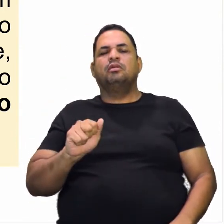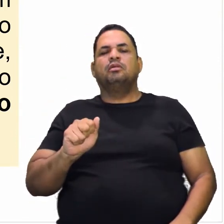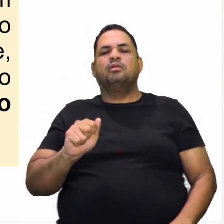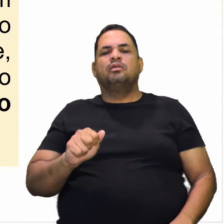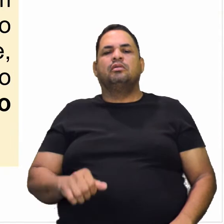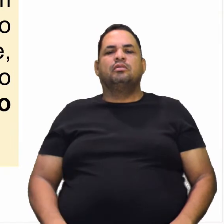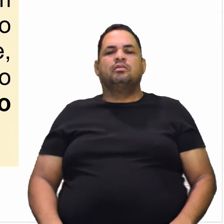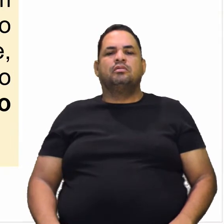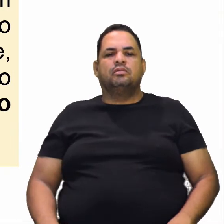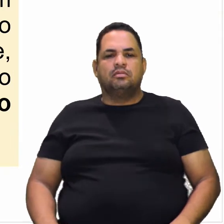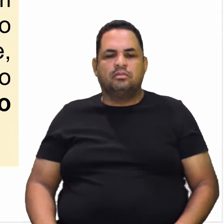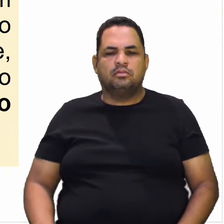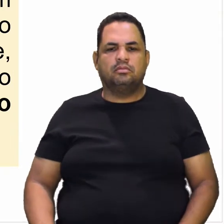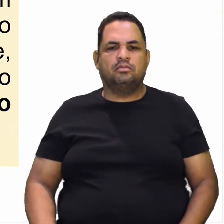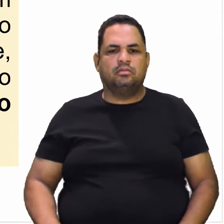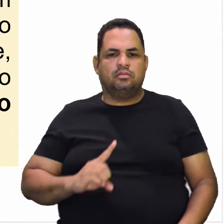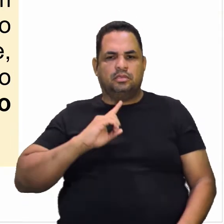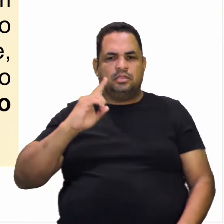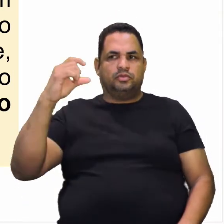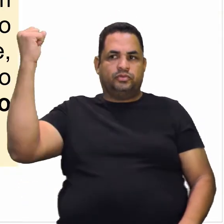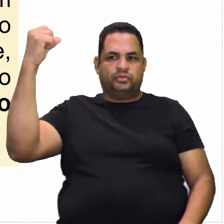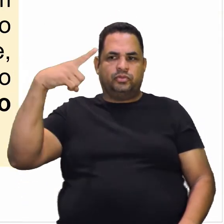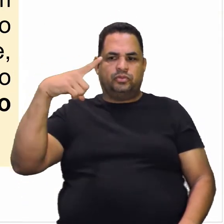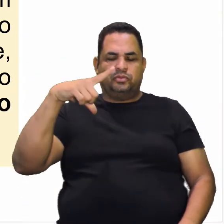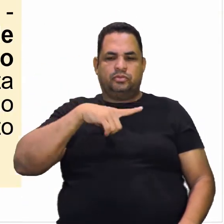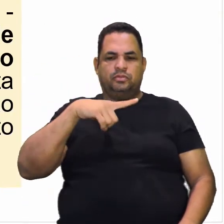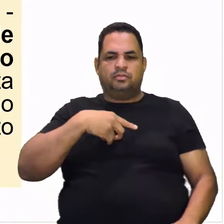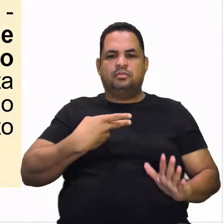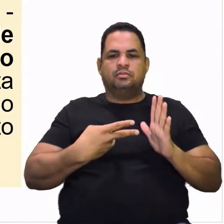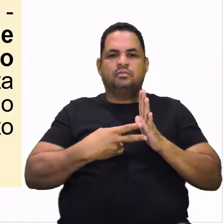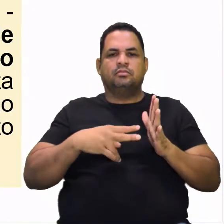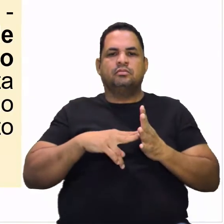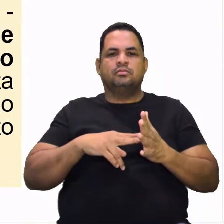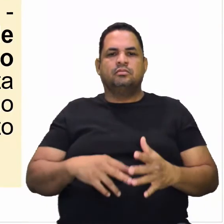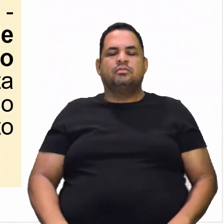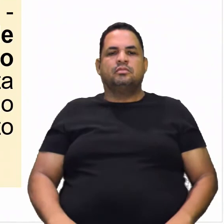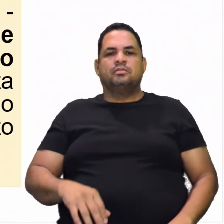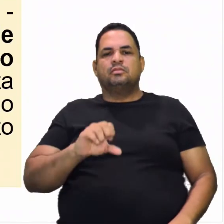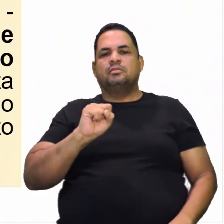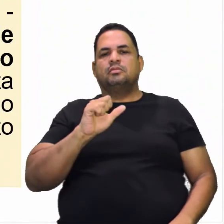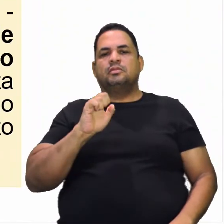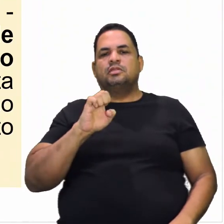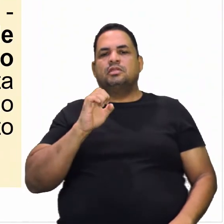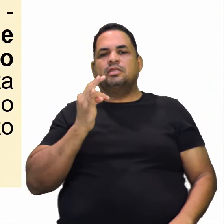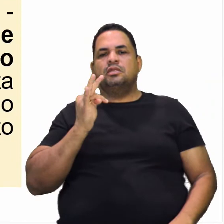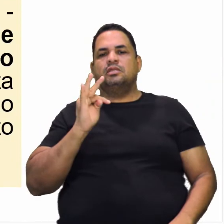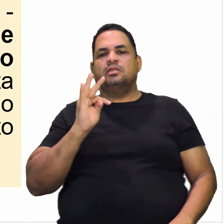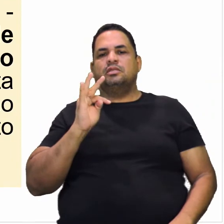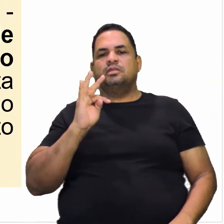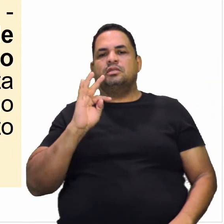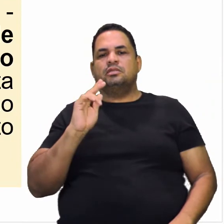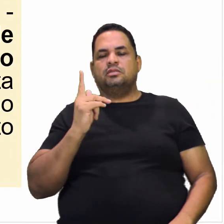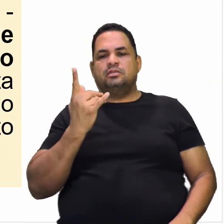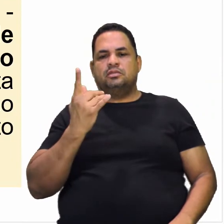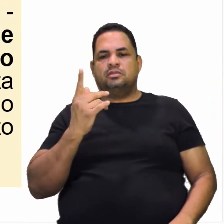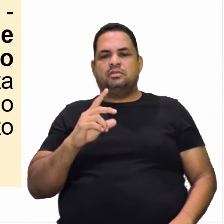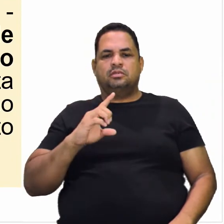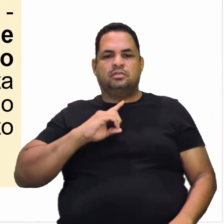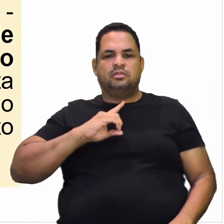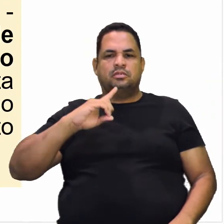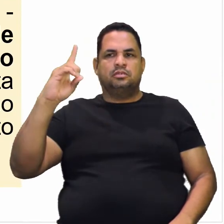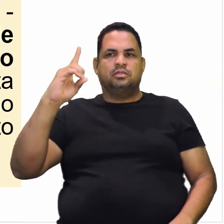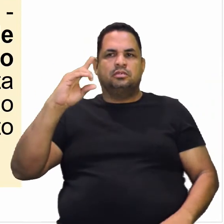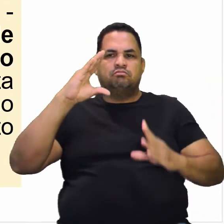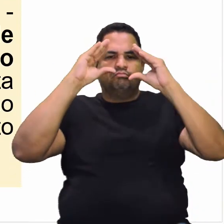Deus Sol, tanto é que tem a simbologia do Sol aí. Depois nós temos esse Sete aí, que é o Deus da